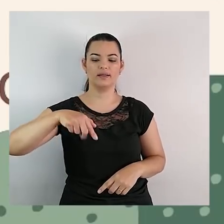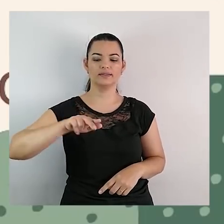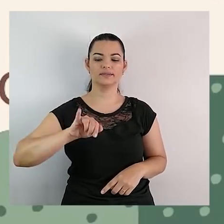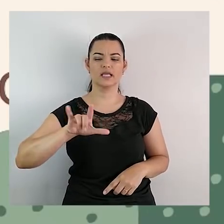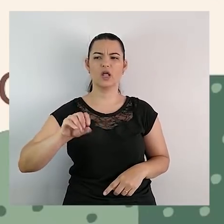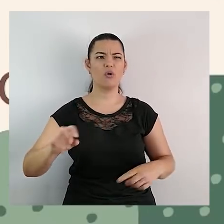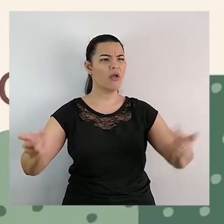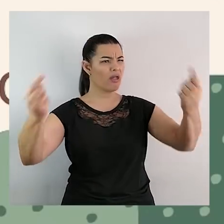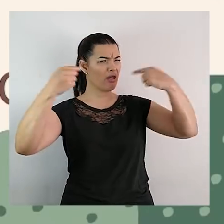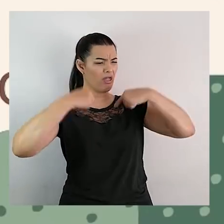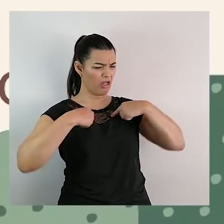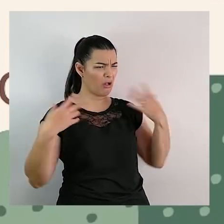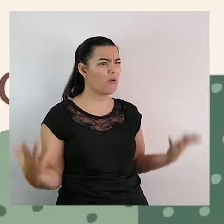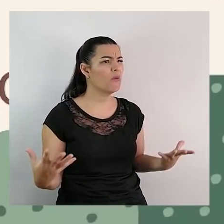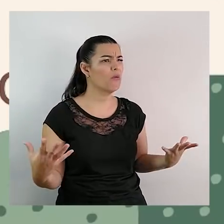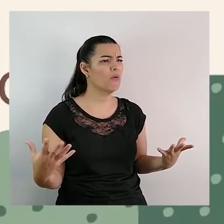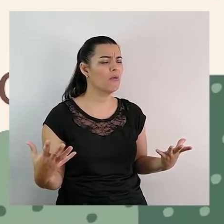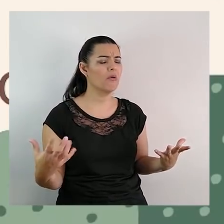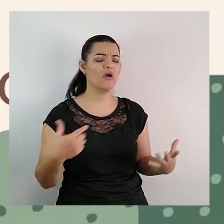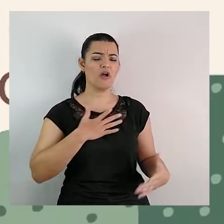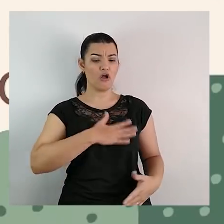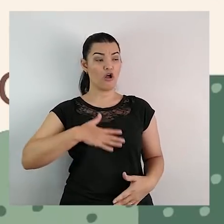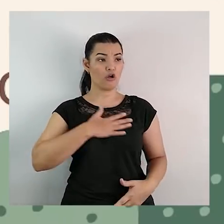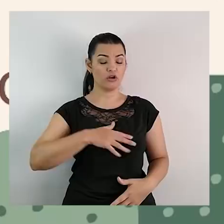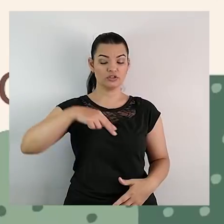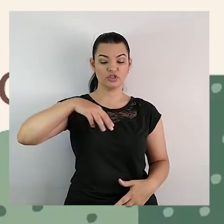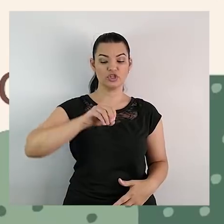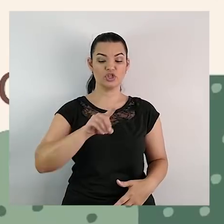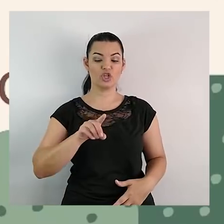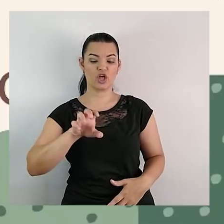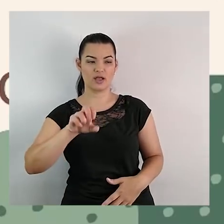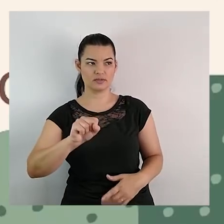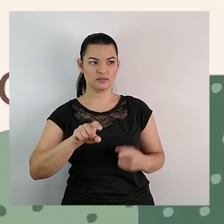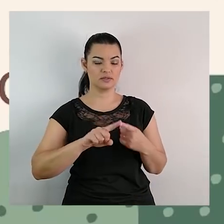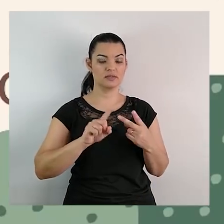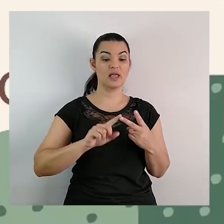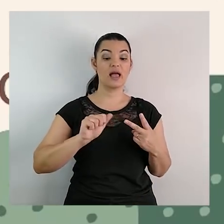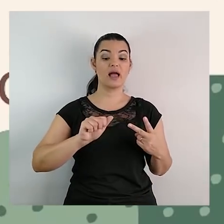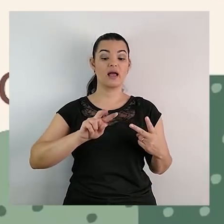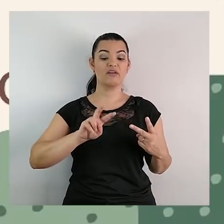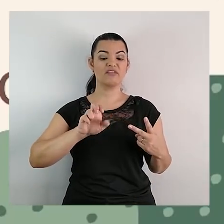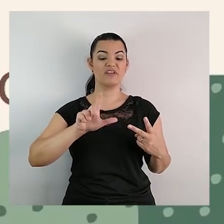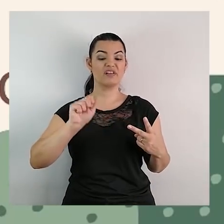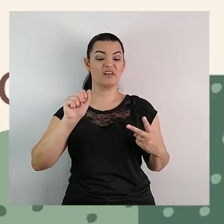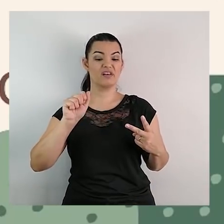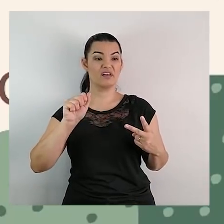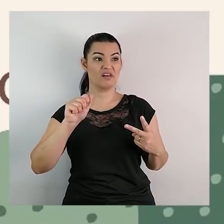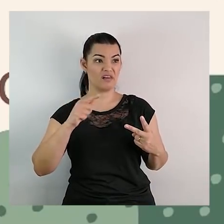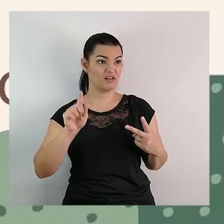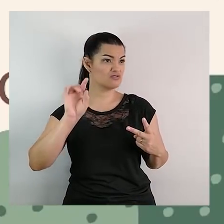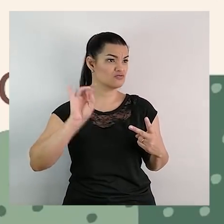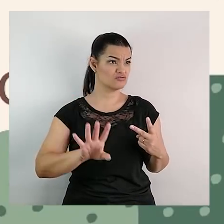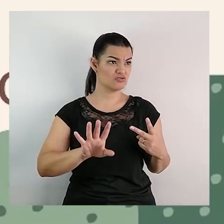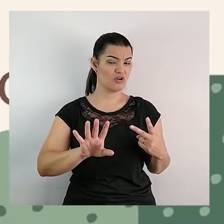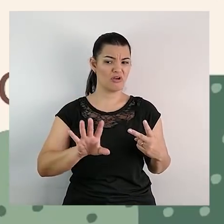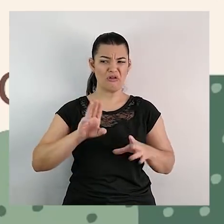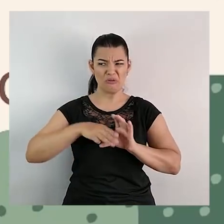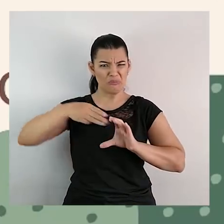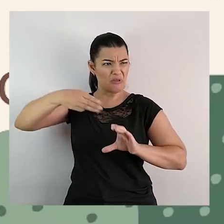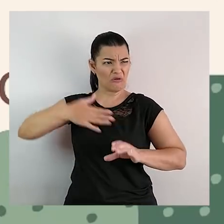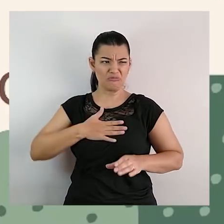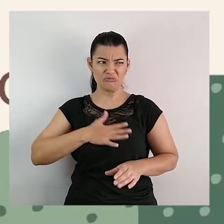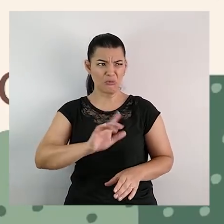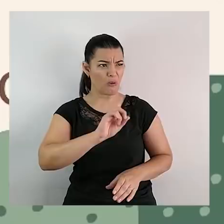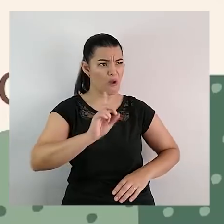tudo que eu quero para passar o inverno. Mel? Nem no café da manhã. Eu não fico por aí